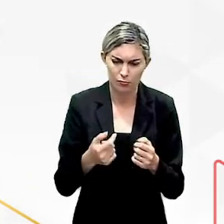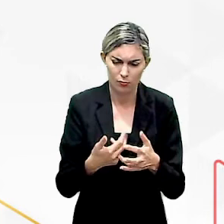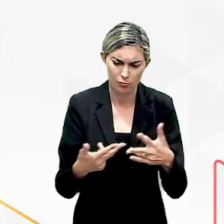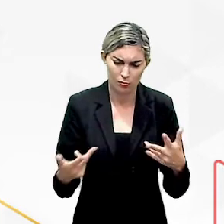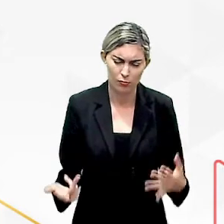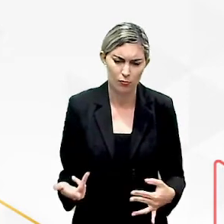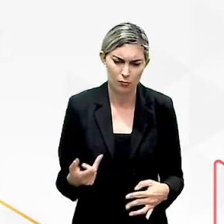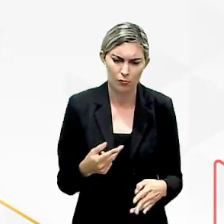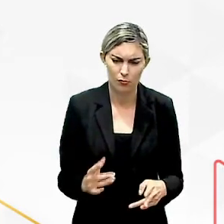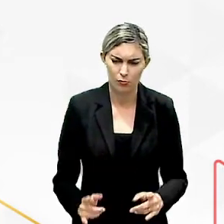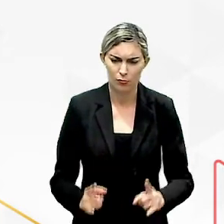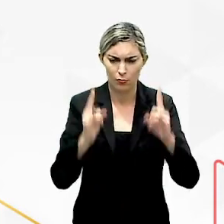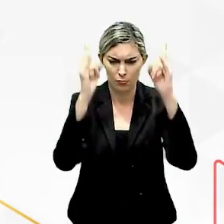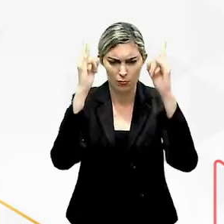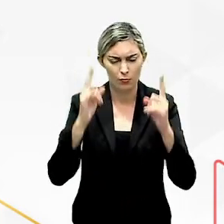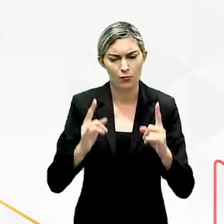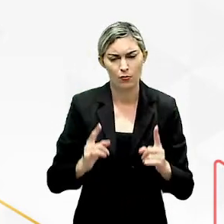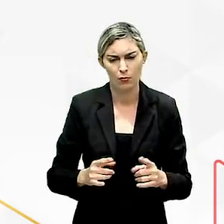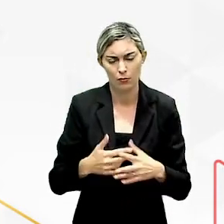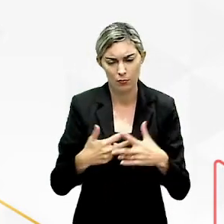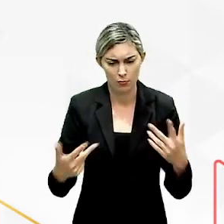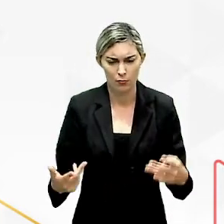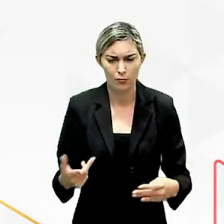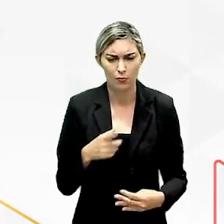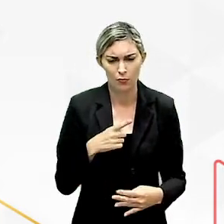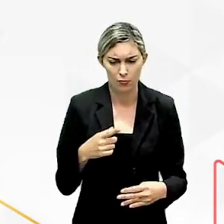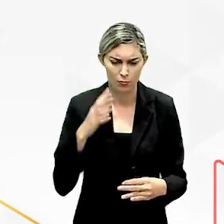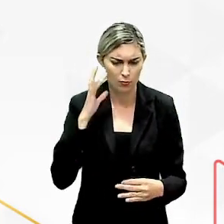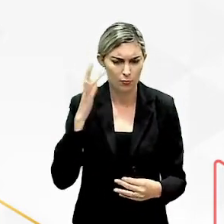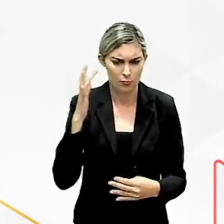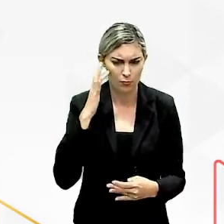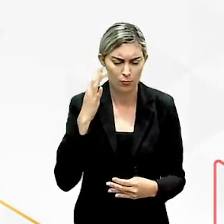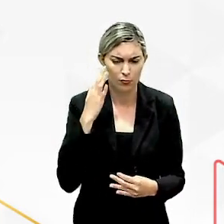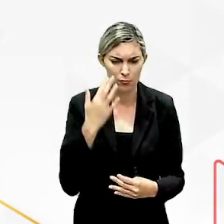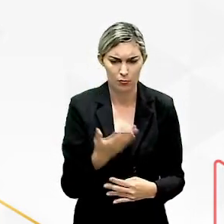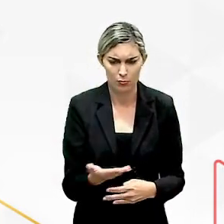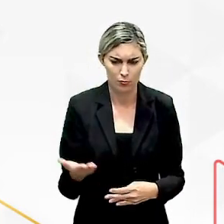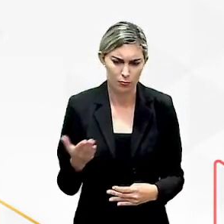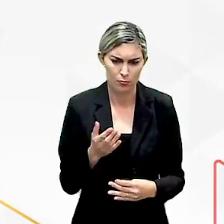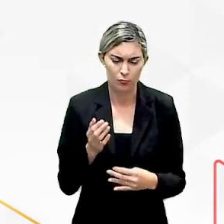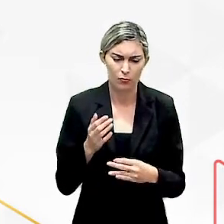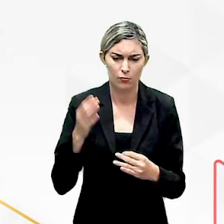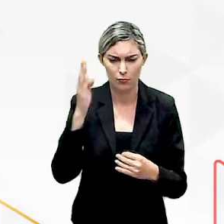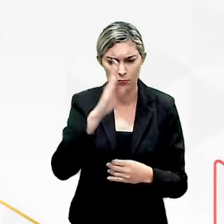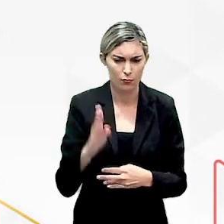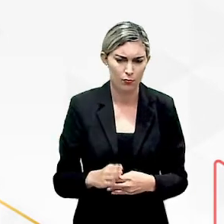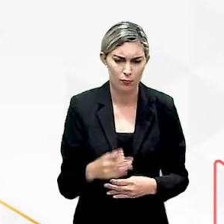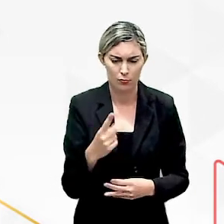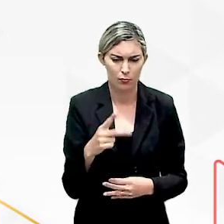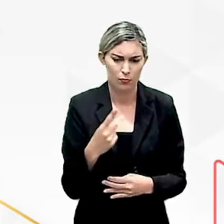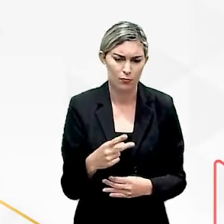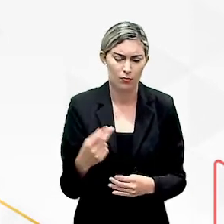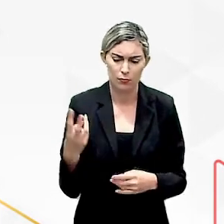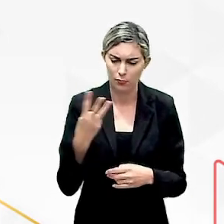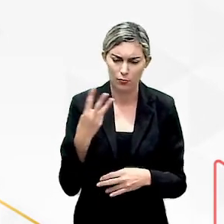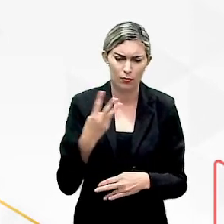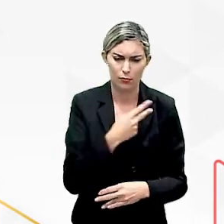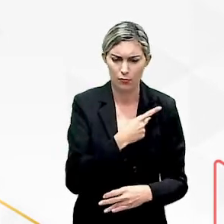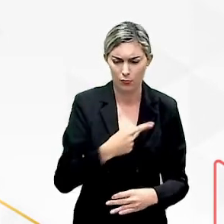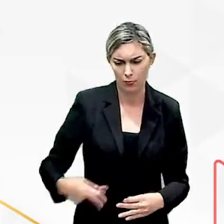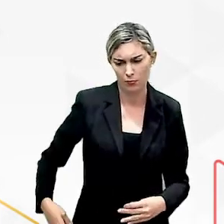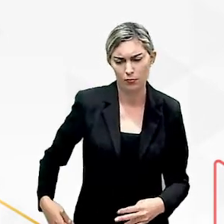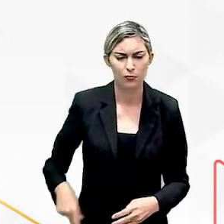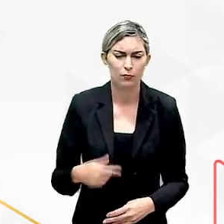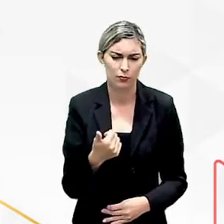né? Prédios, estradas, pontes, e teoricamente entrega, né, o Brasil ao seu terceiro presidente, sendo que o